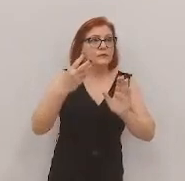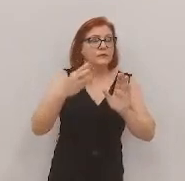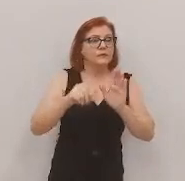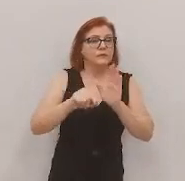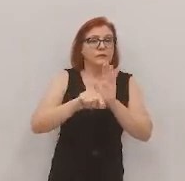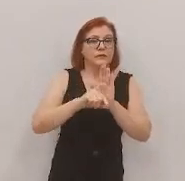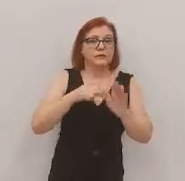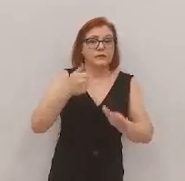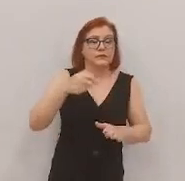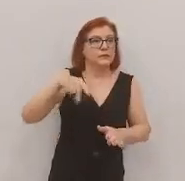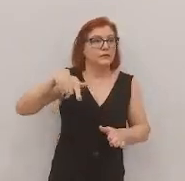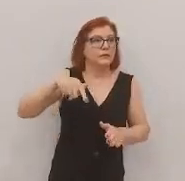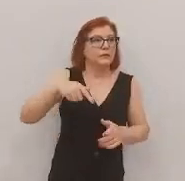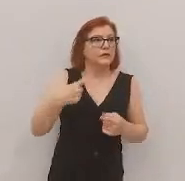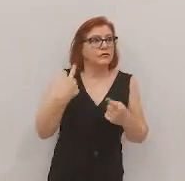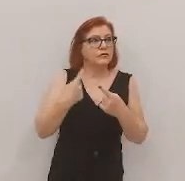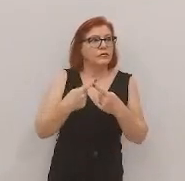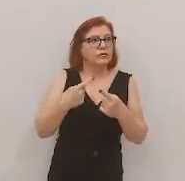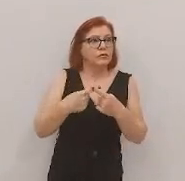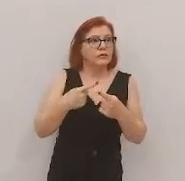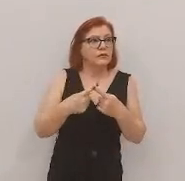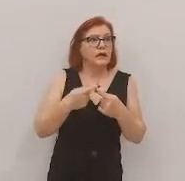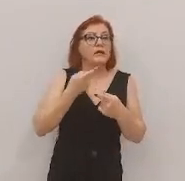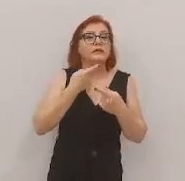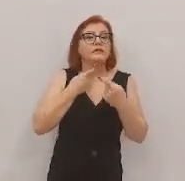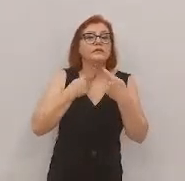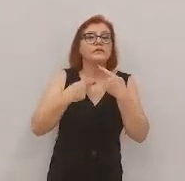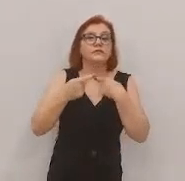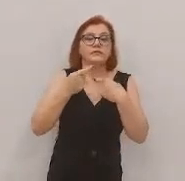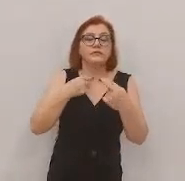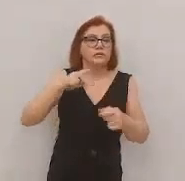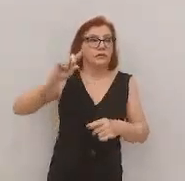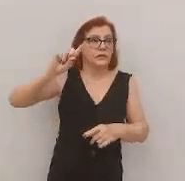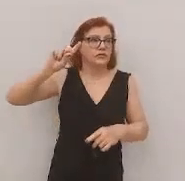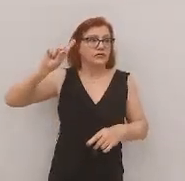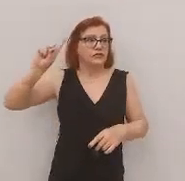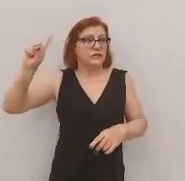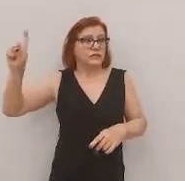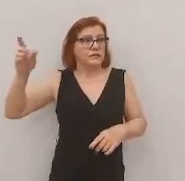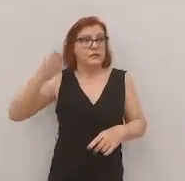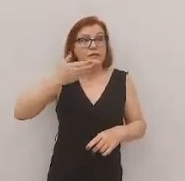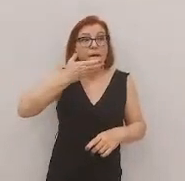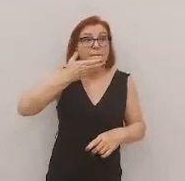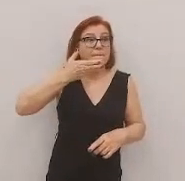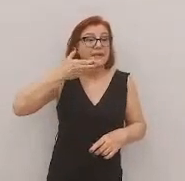Por quê? Leia lá. Porque se for da vontade de Deus...